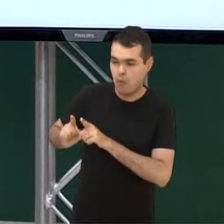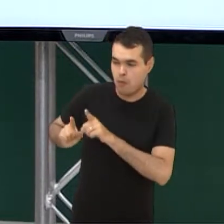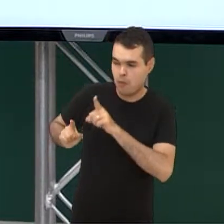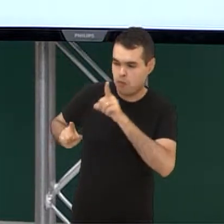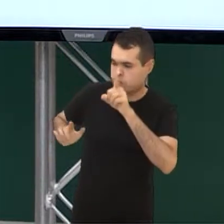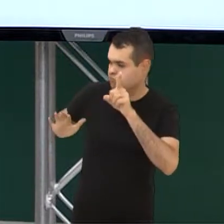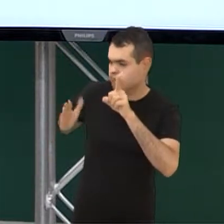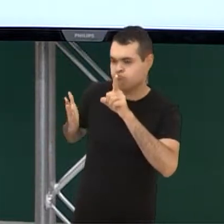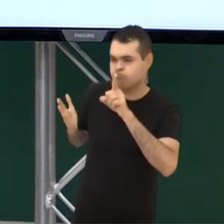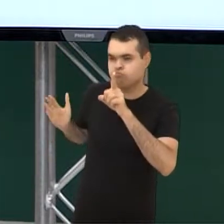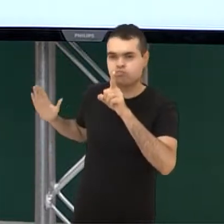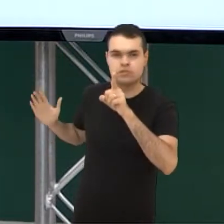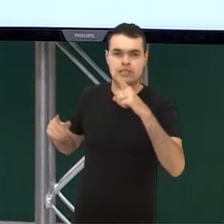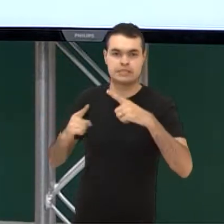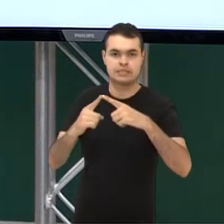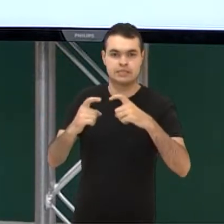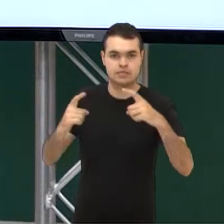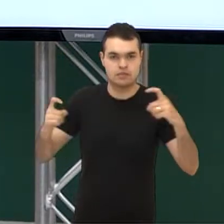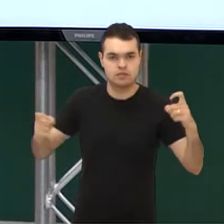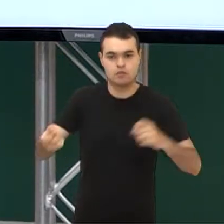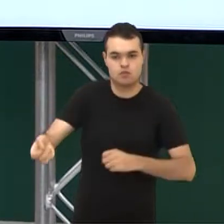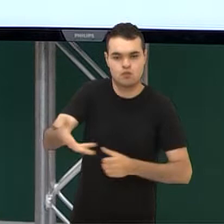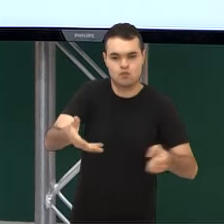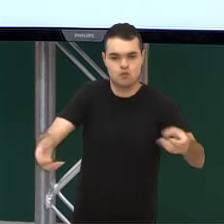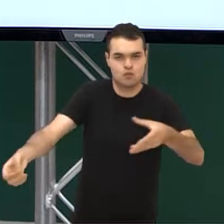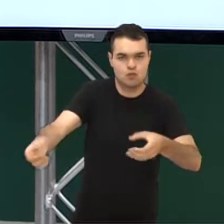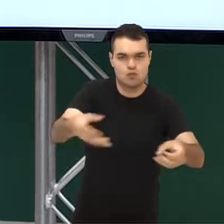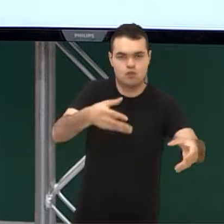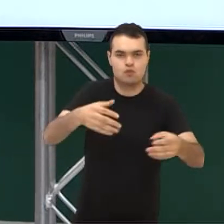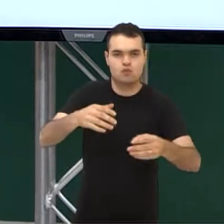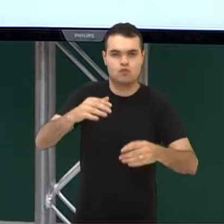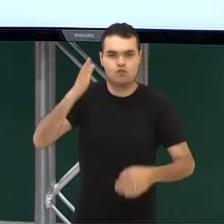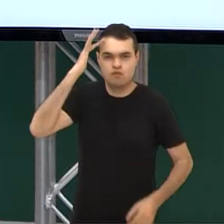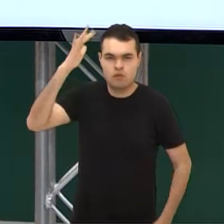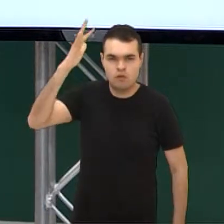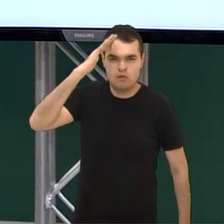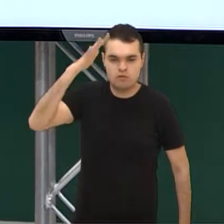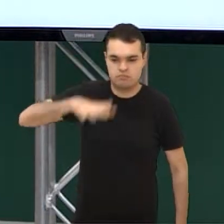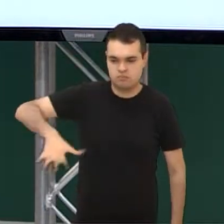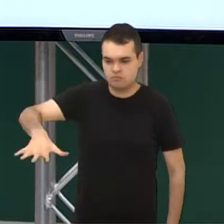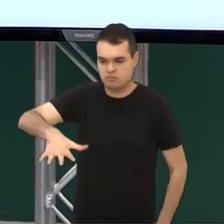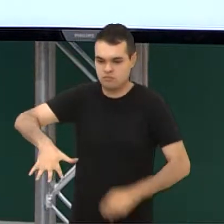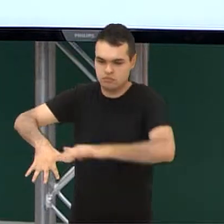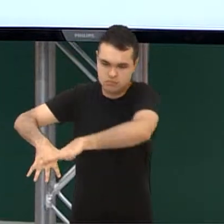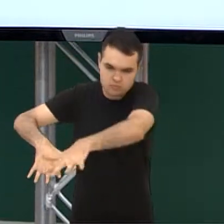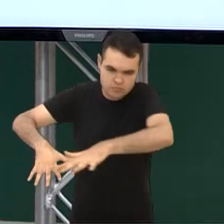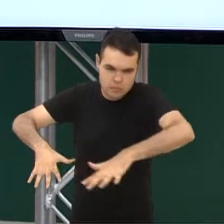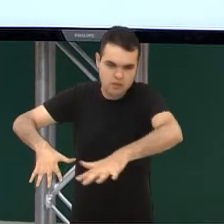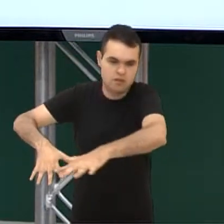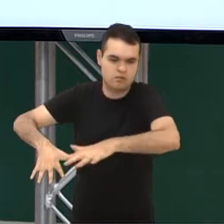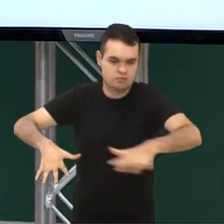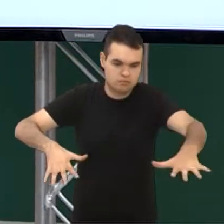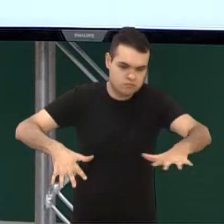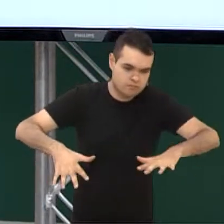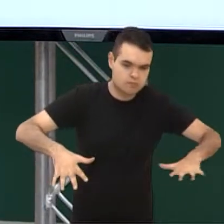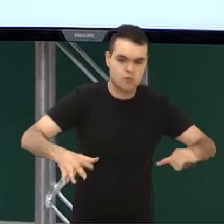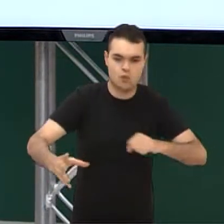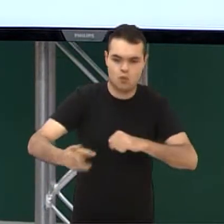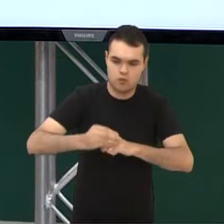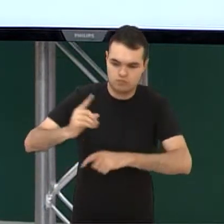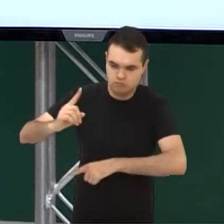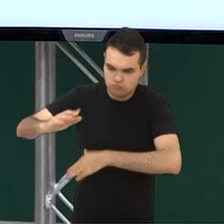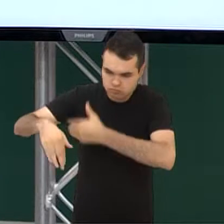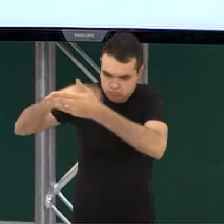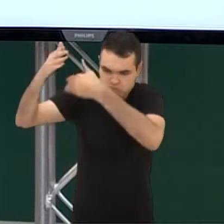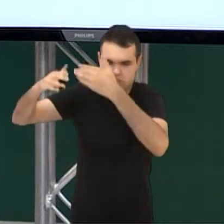ciência, pela própria modernidade na filosofia, né? Enfim, com várias áreas do conhecimento que estavam se desenvolvendo,